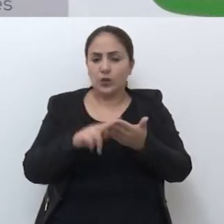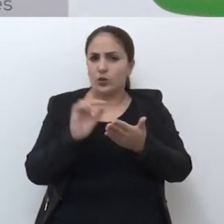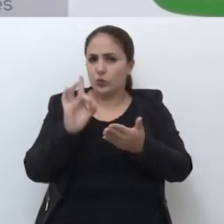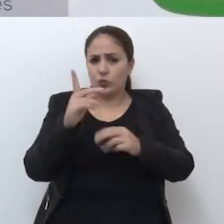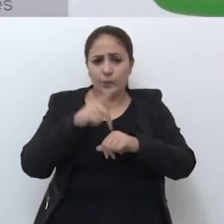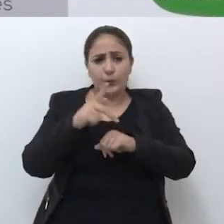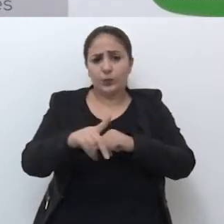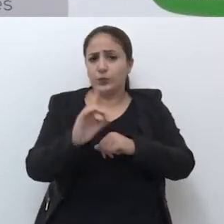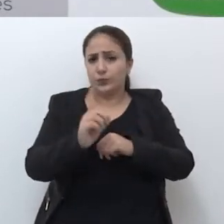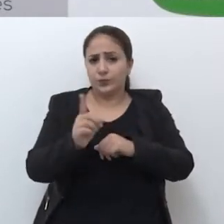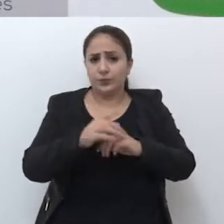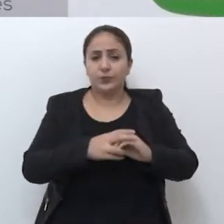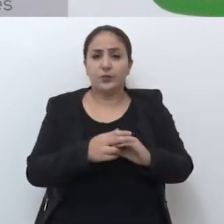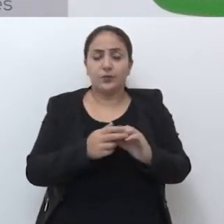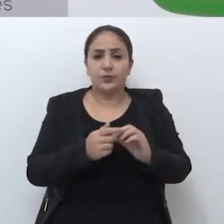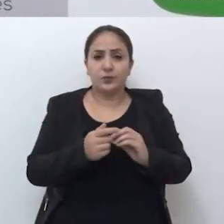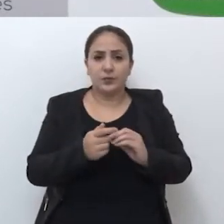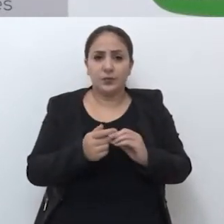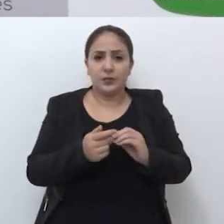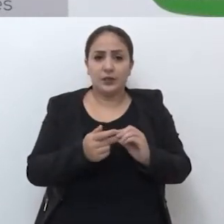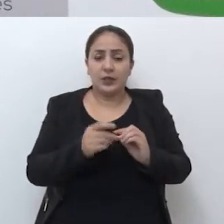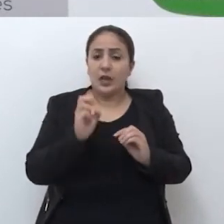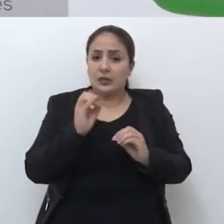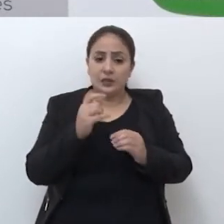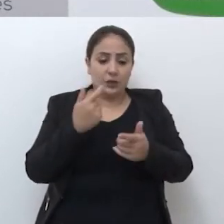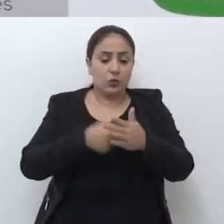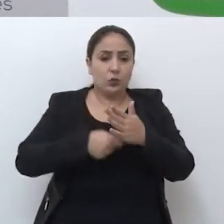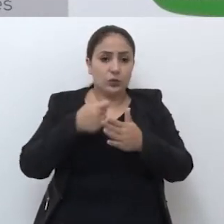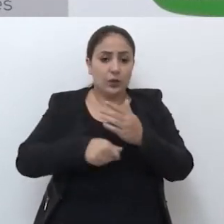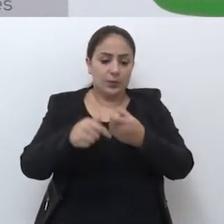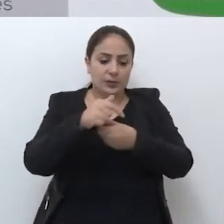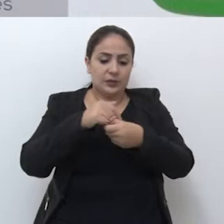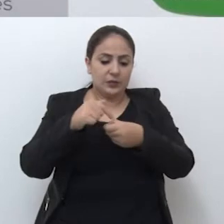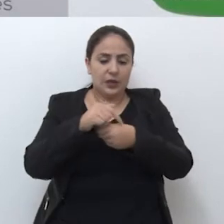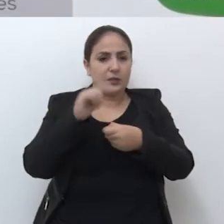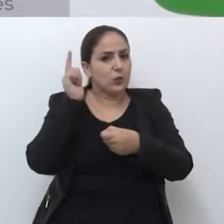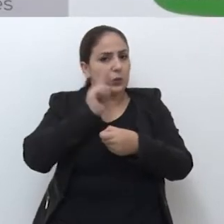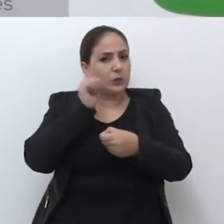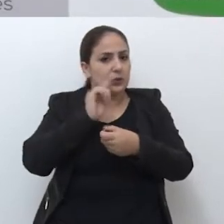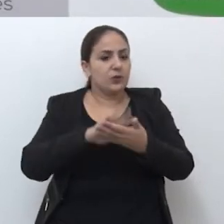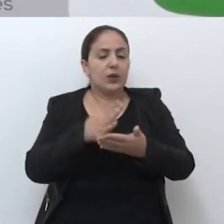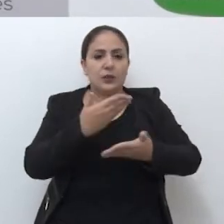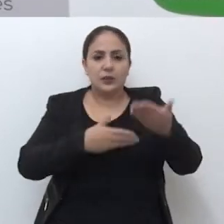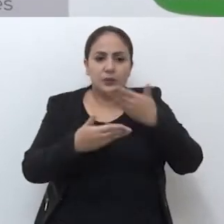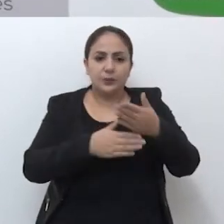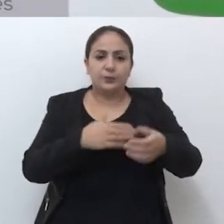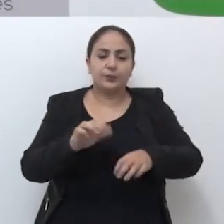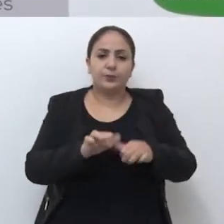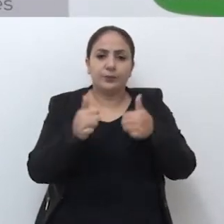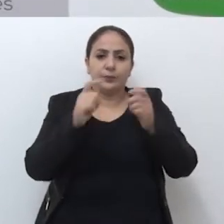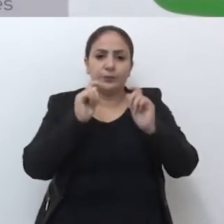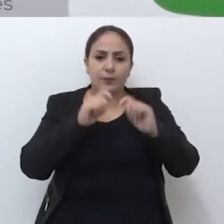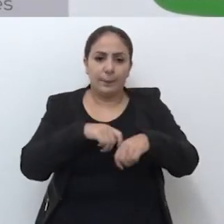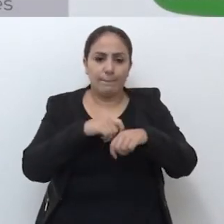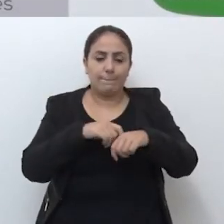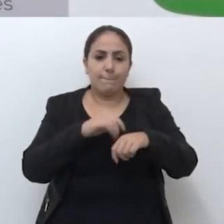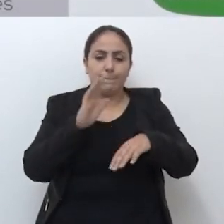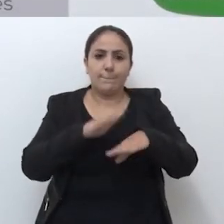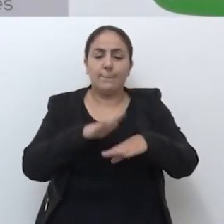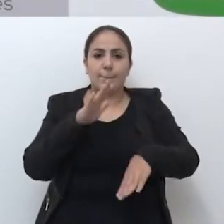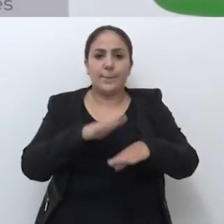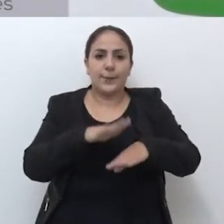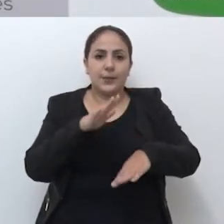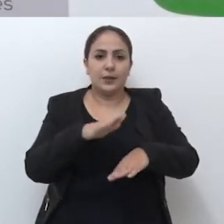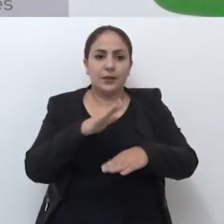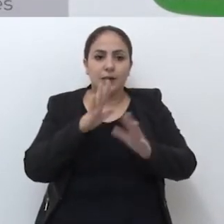Fundo, mas quem não reivindicar pela sua cidade não vai levar. Os Correios vai atender e vai começar a melhorar a sua capacidade naquela